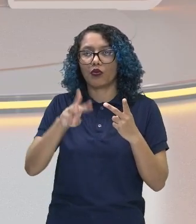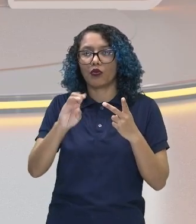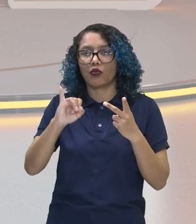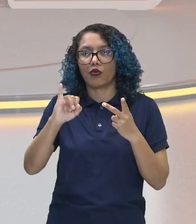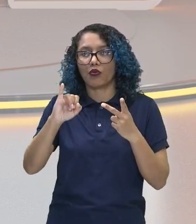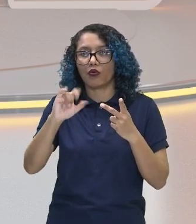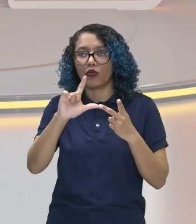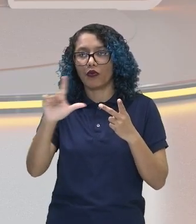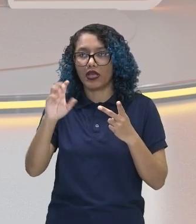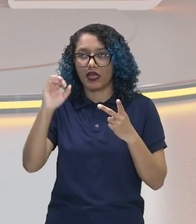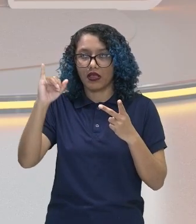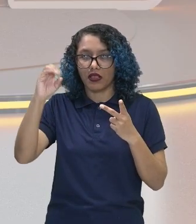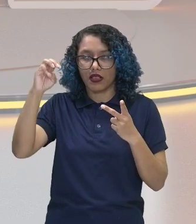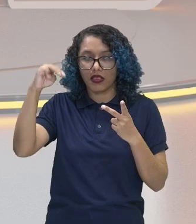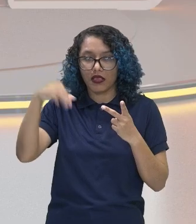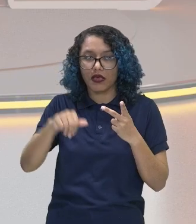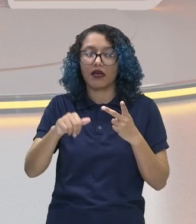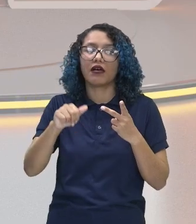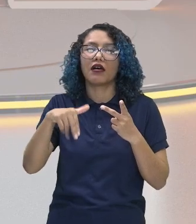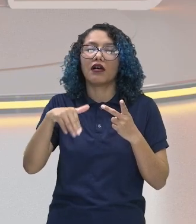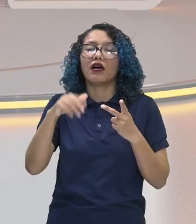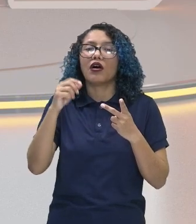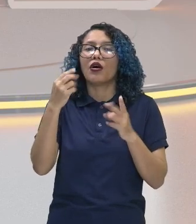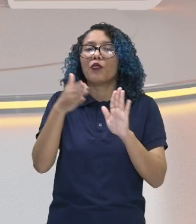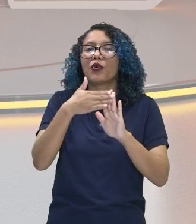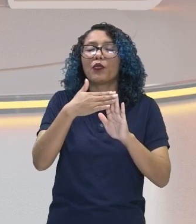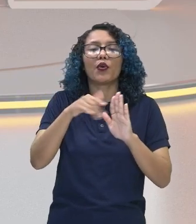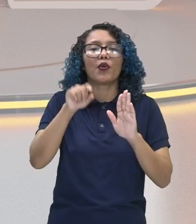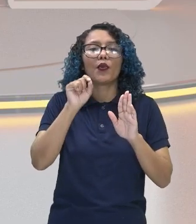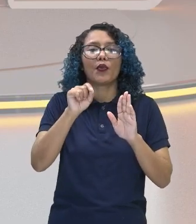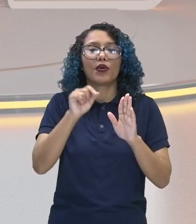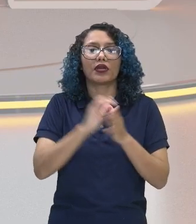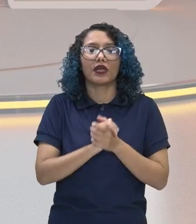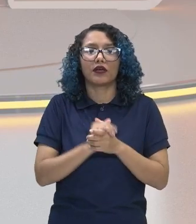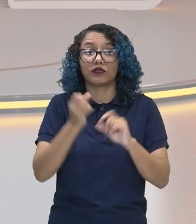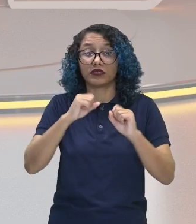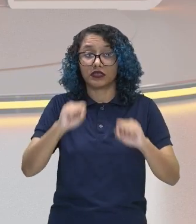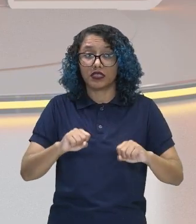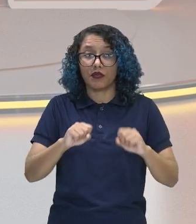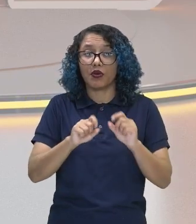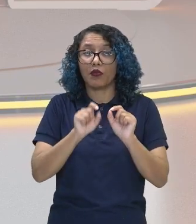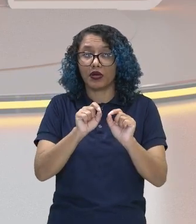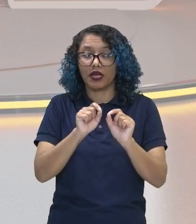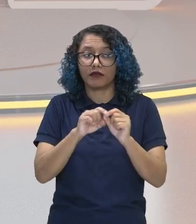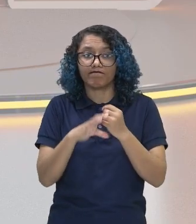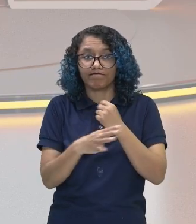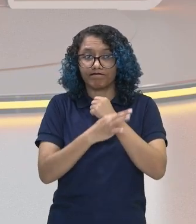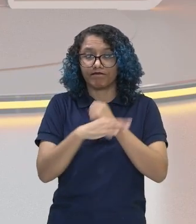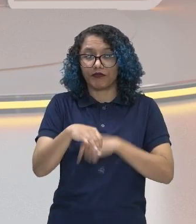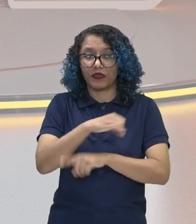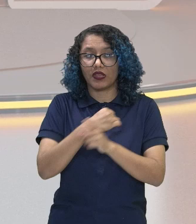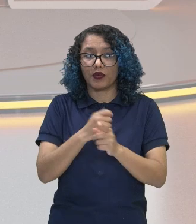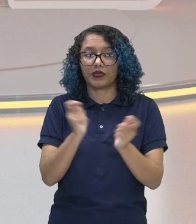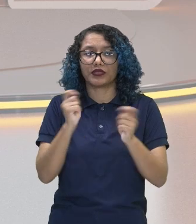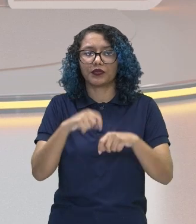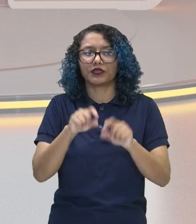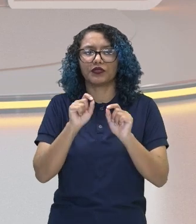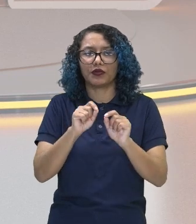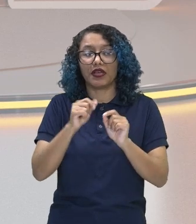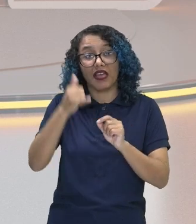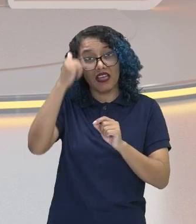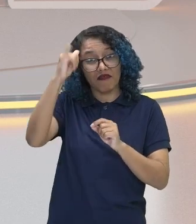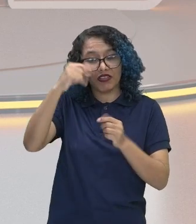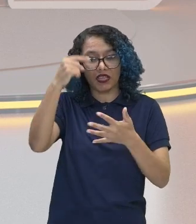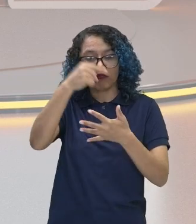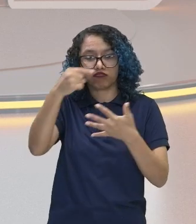Beveridge, né? Propõe um sistema de seguridade social para combater os 5 males gigantes